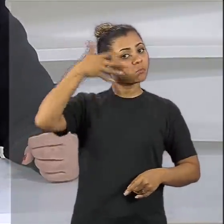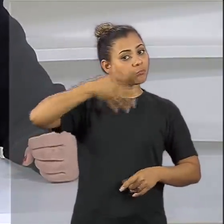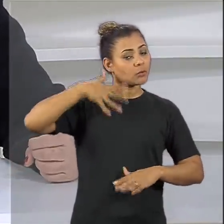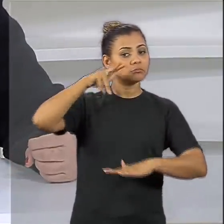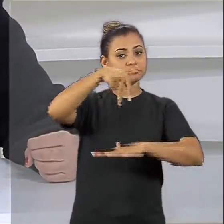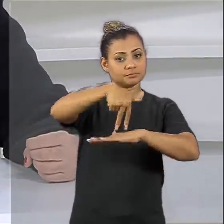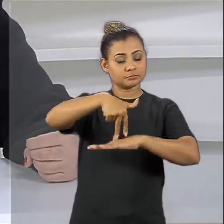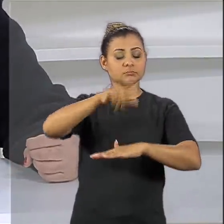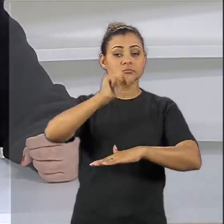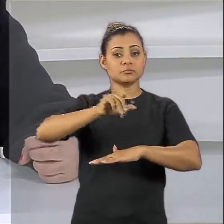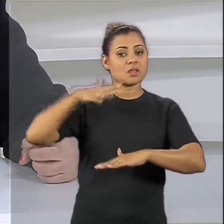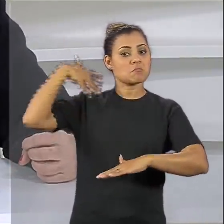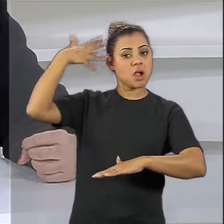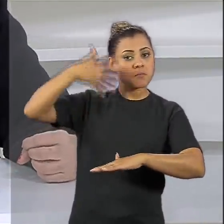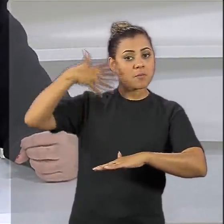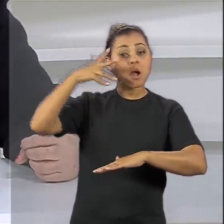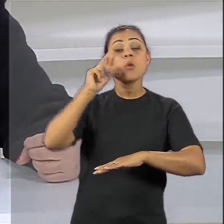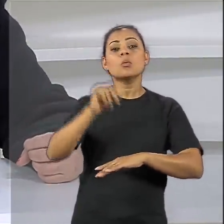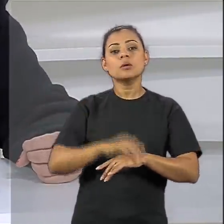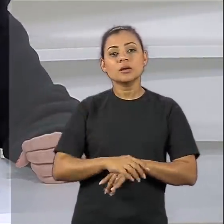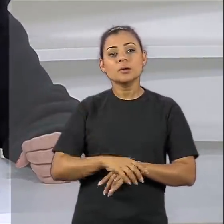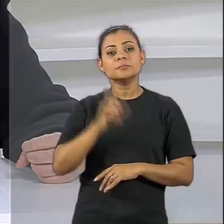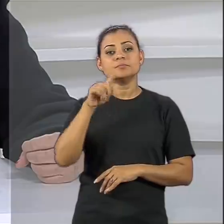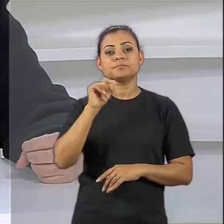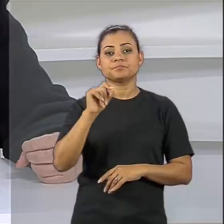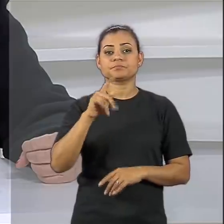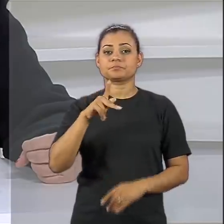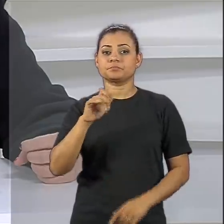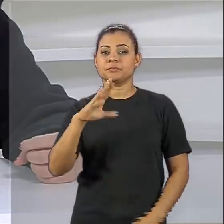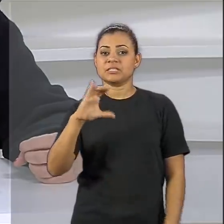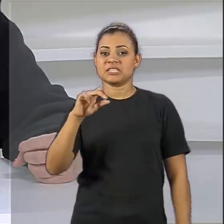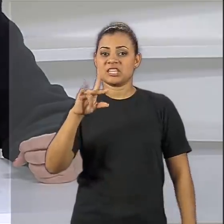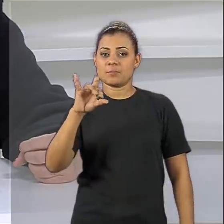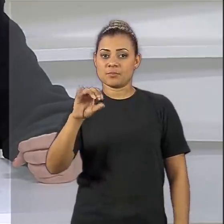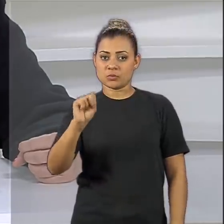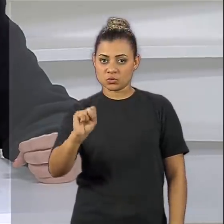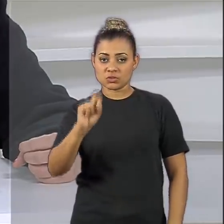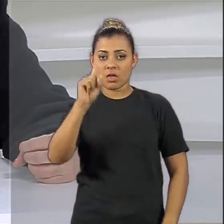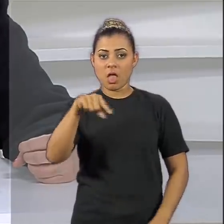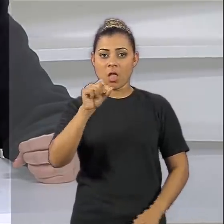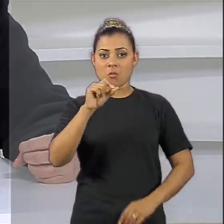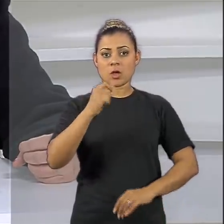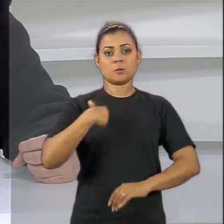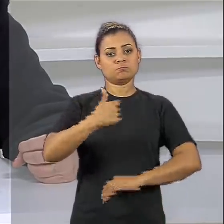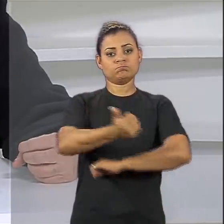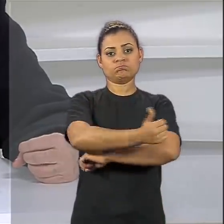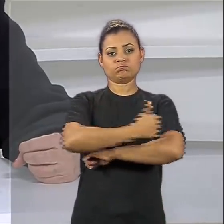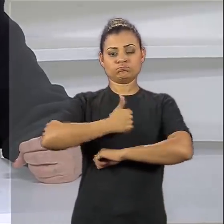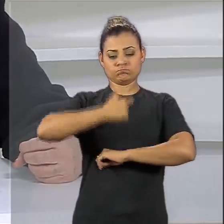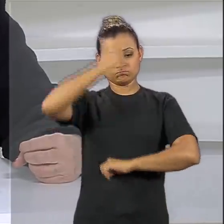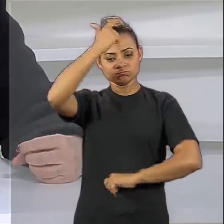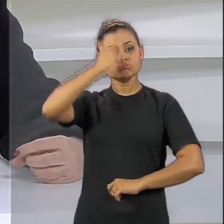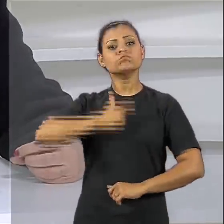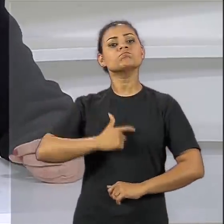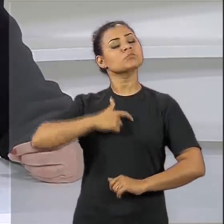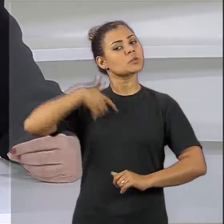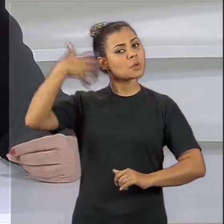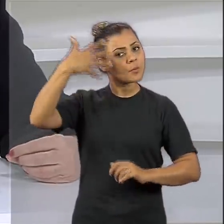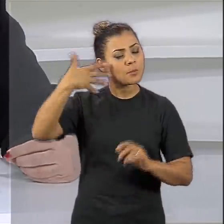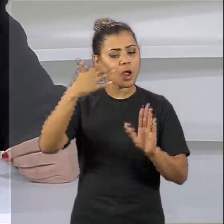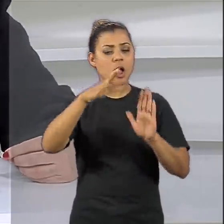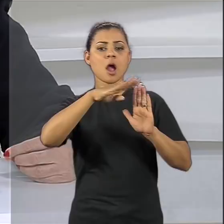ao eleitorado feminino é o discurso dos princípios. E a Marina tem um discurso muito dos princípios, né?